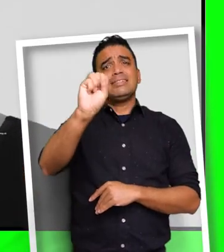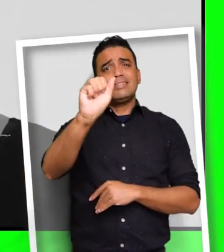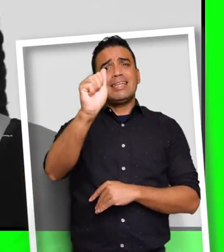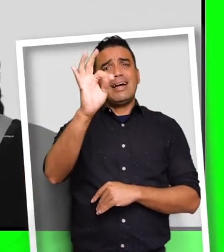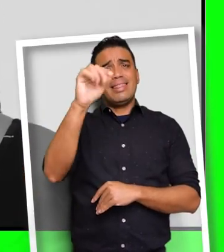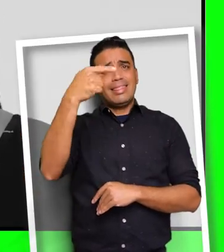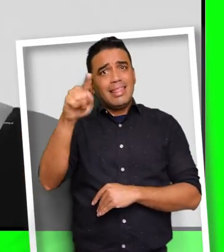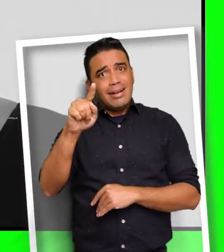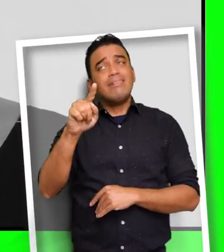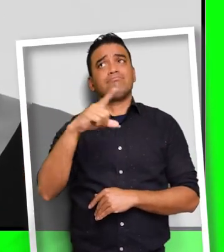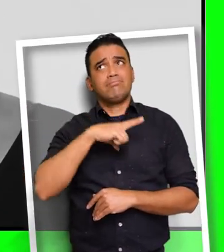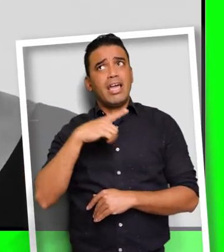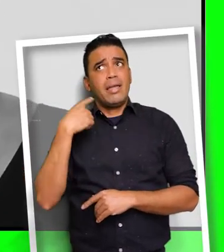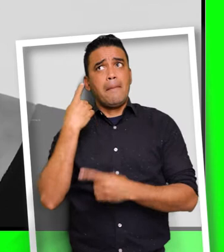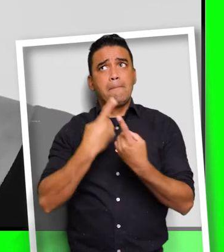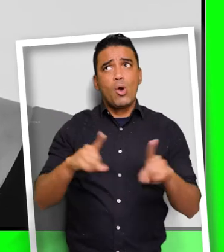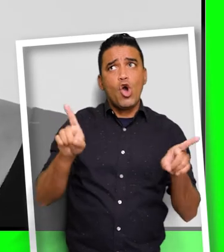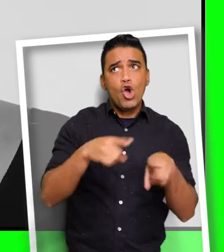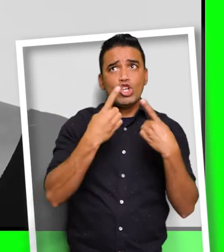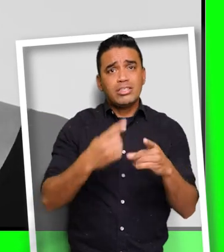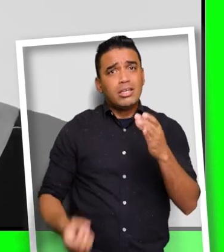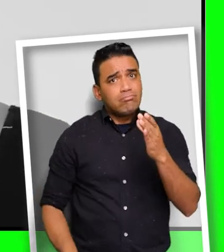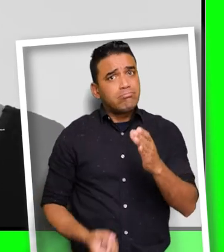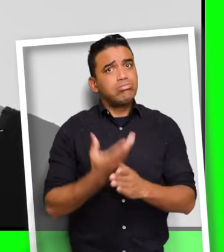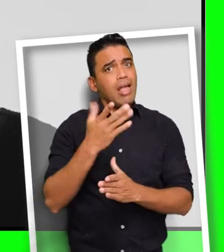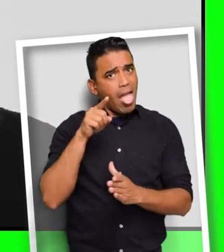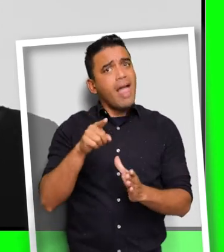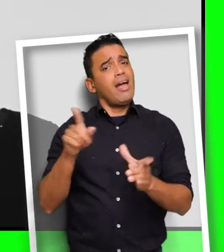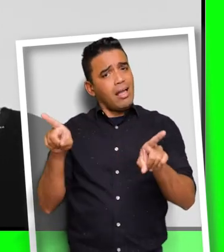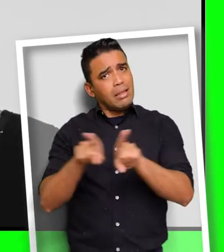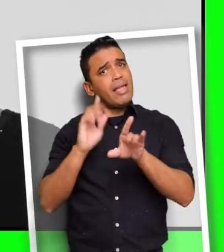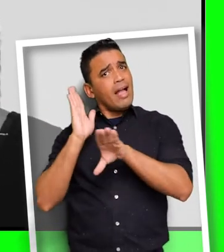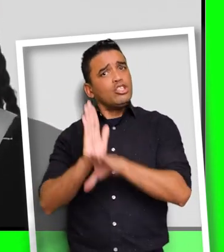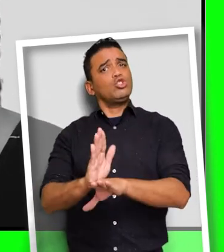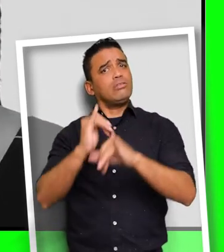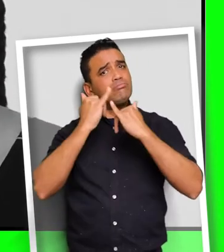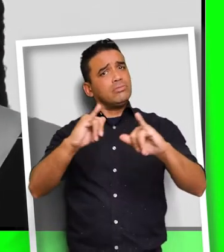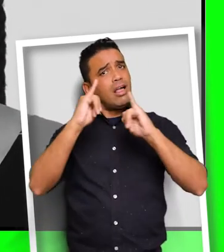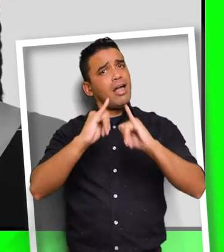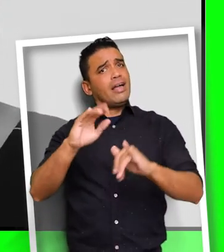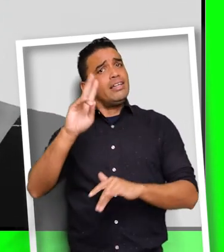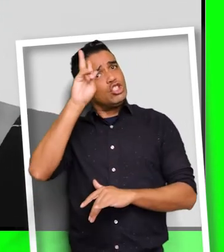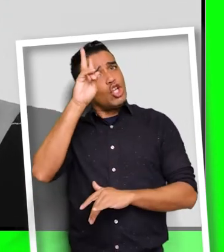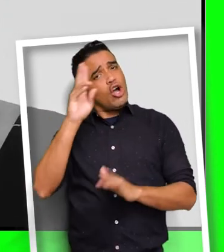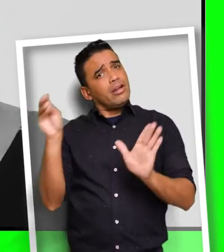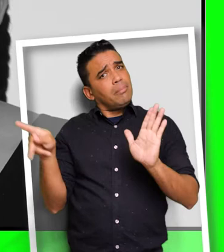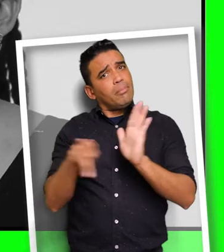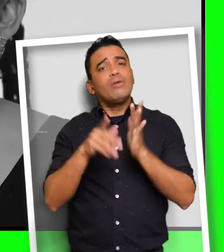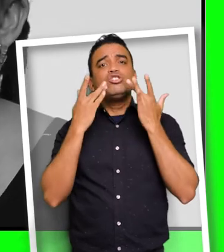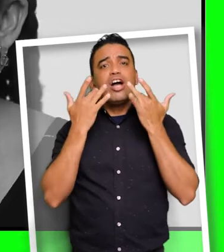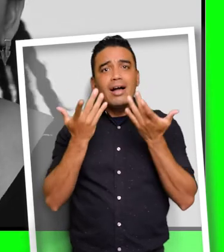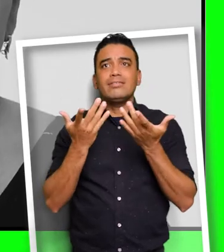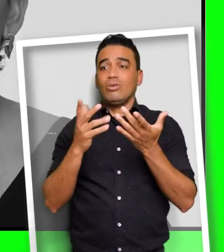que aparece uma música, ela tem a intenção de contar, ajudar a contar a história. E aquela